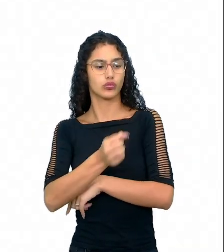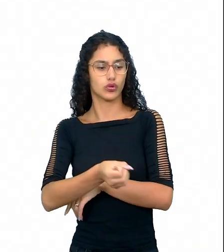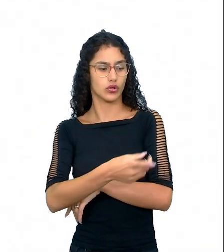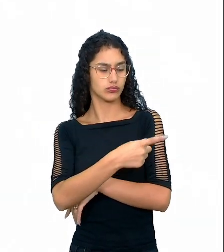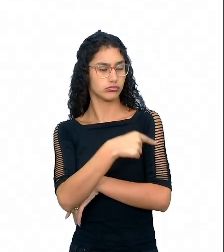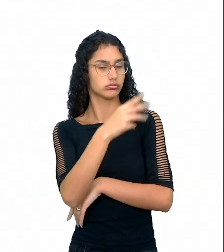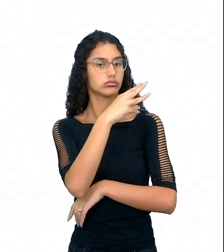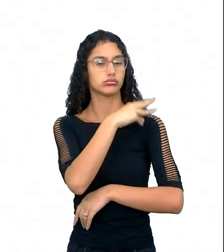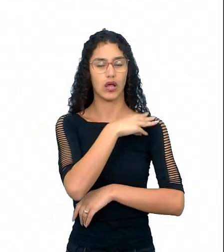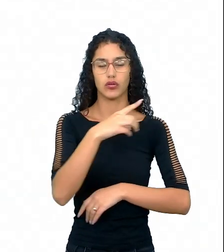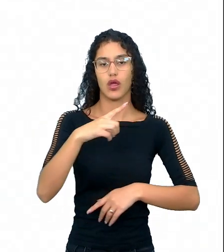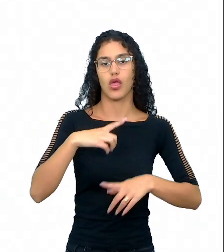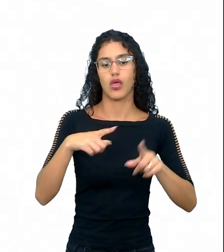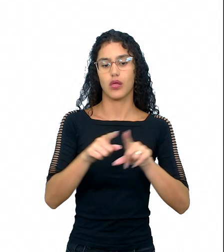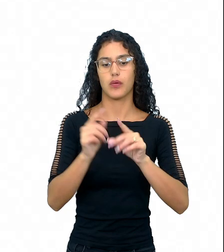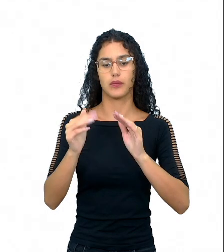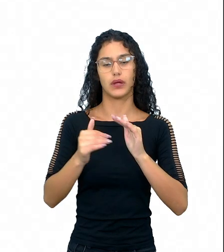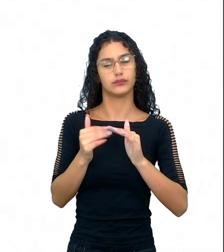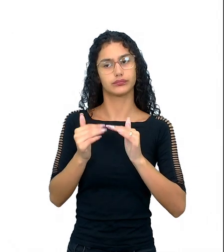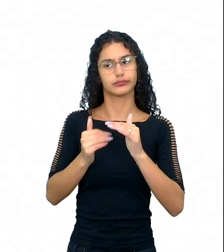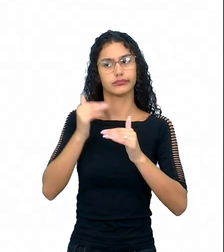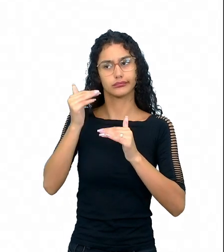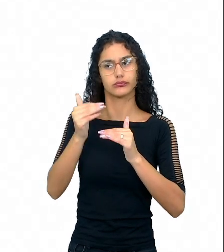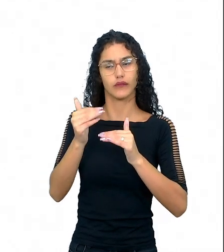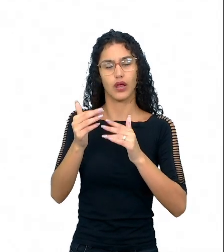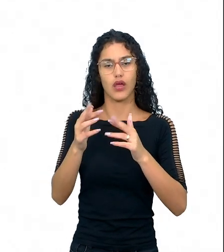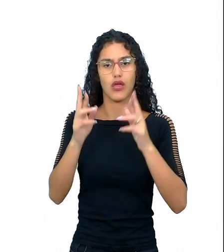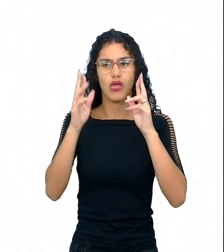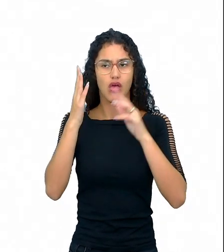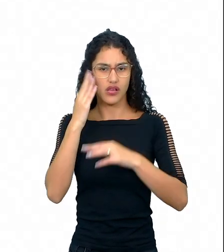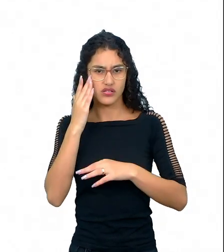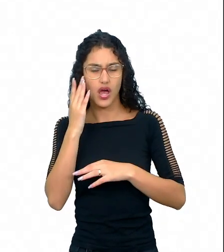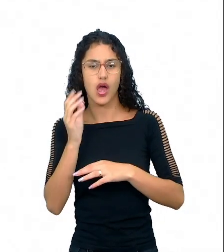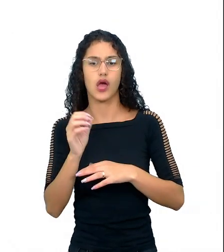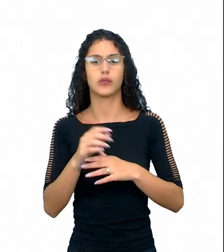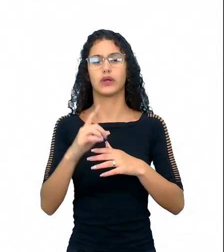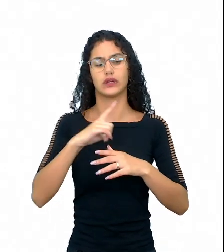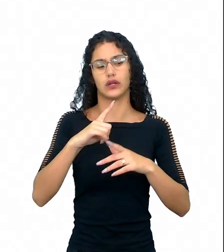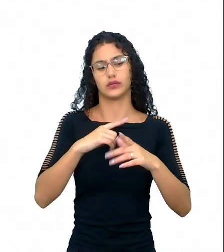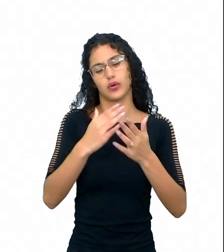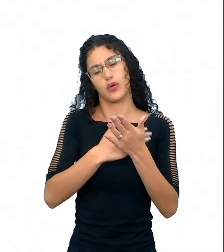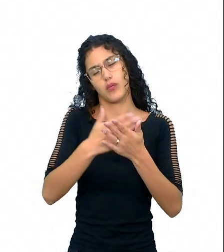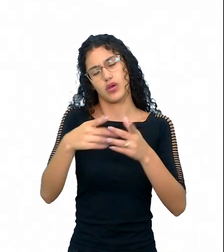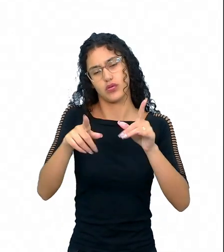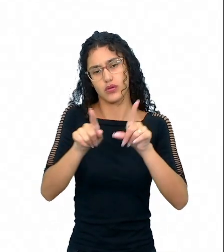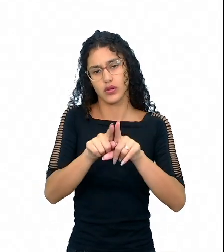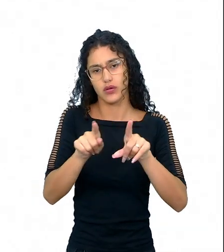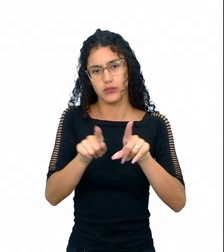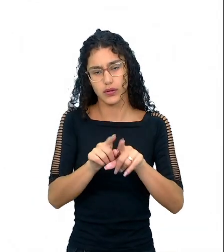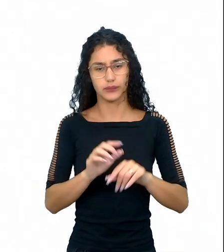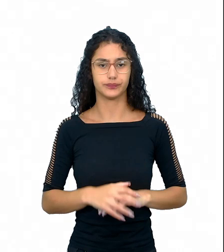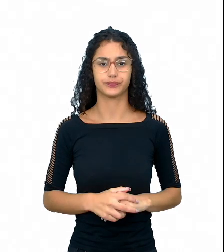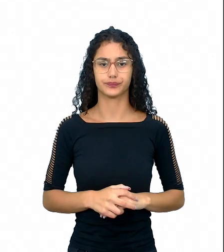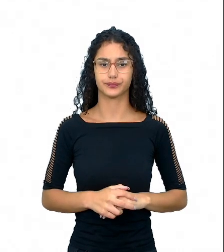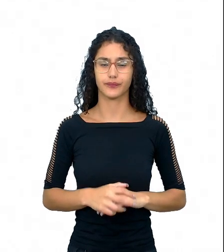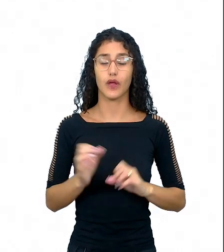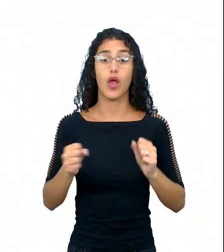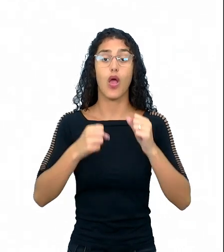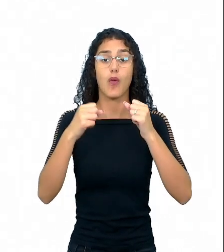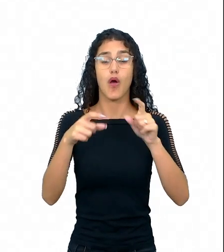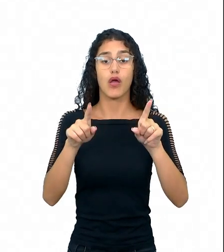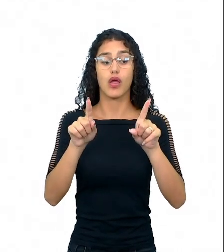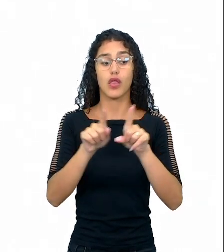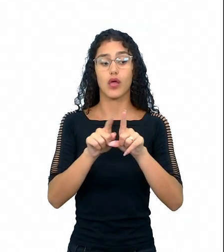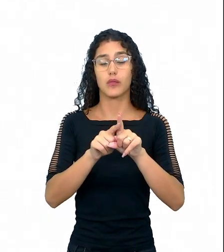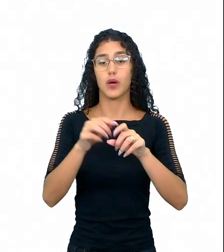médio que estão mais maduros, né, em relação aos anos finais ou iniciais, é óbvio, podem aí